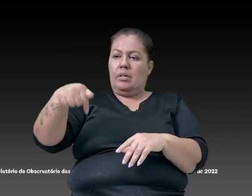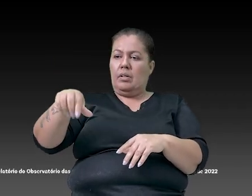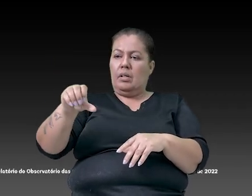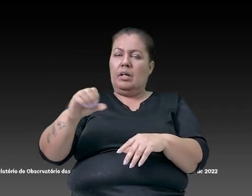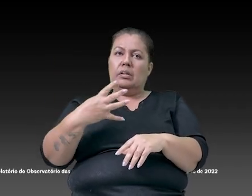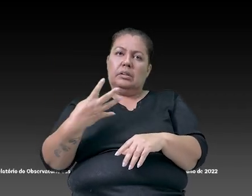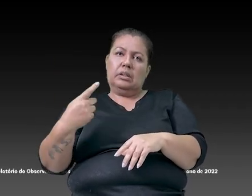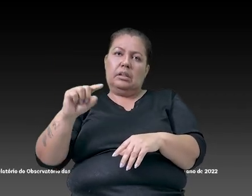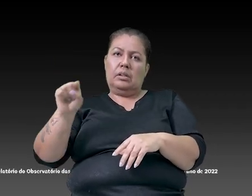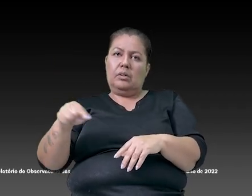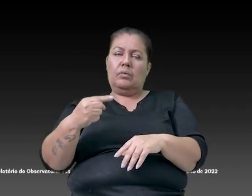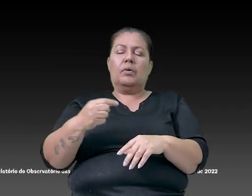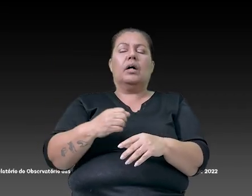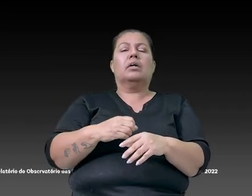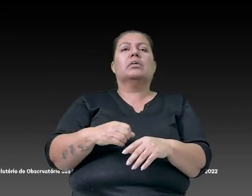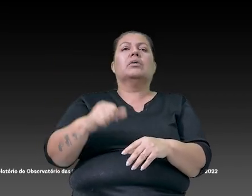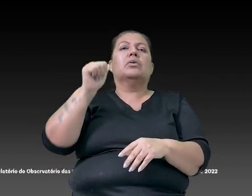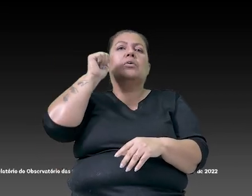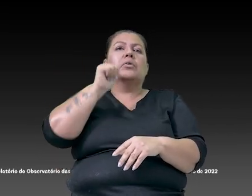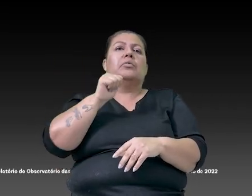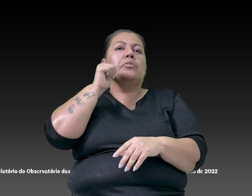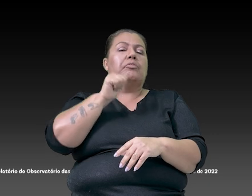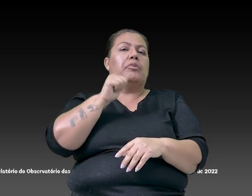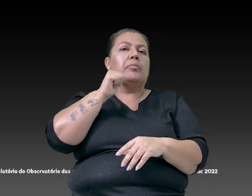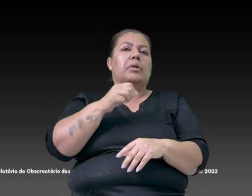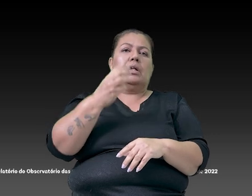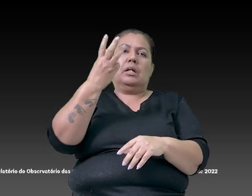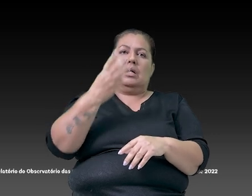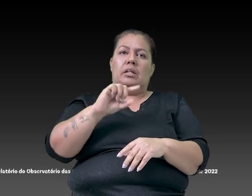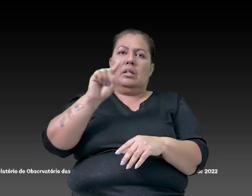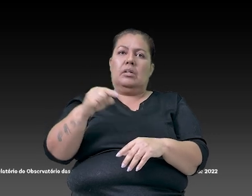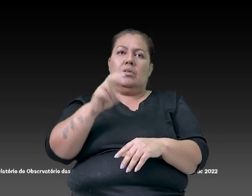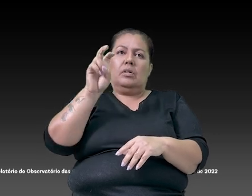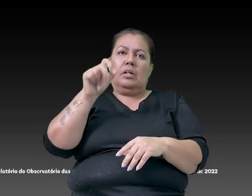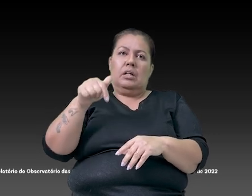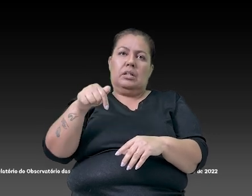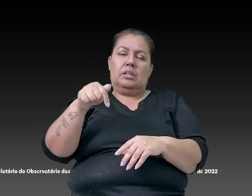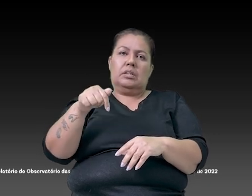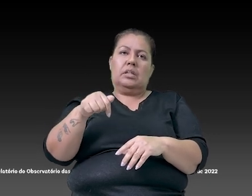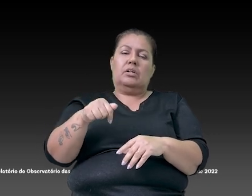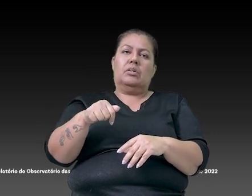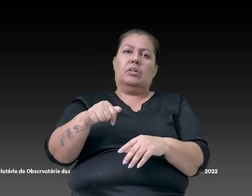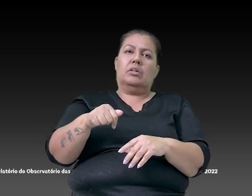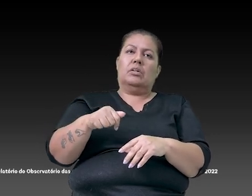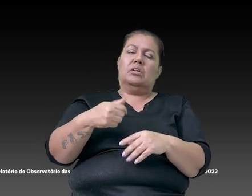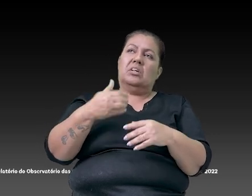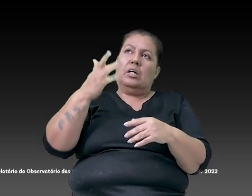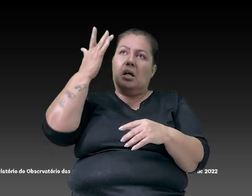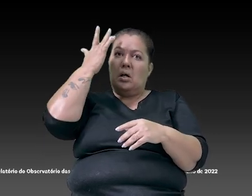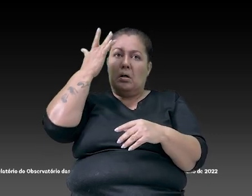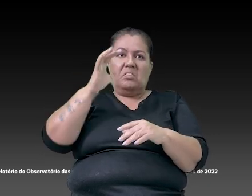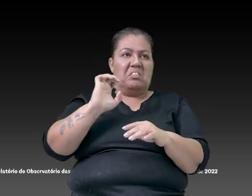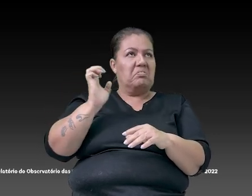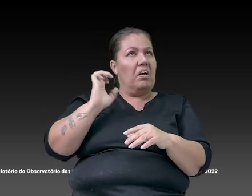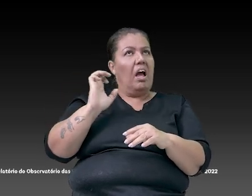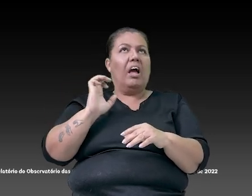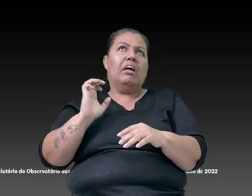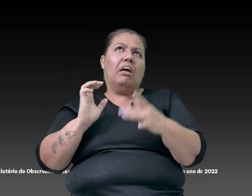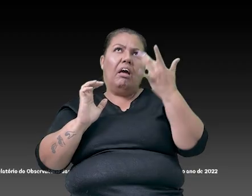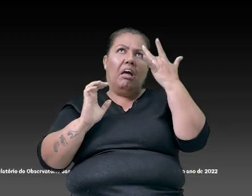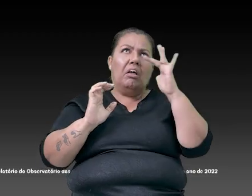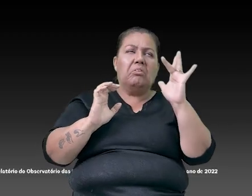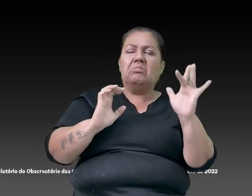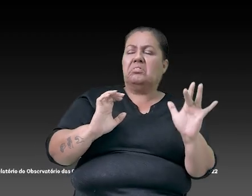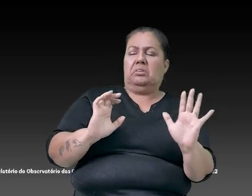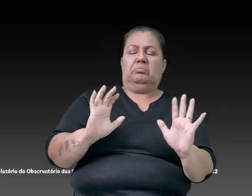40,74% do gênero feminino e 3,7% de gênero não identificado. Com relação às